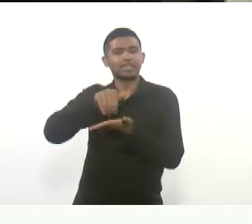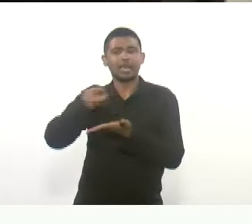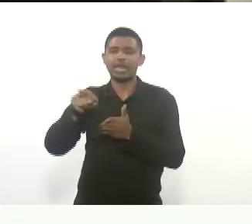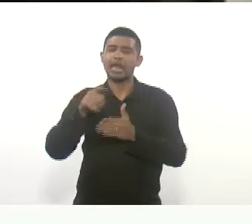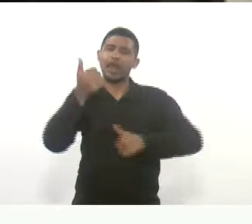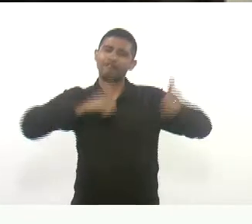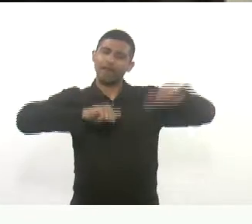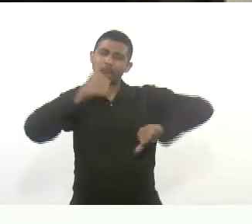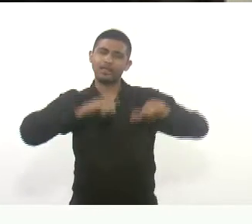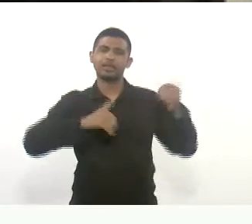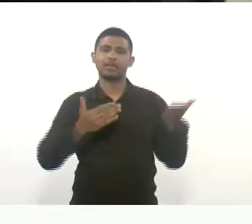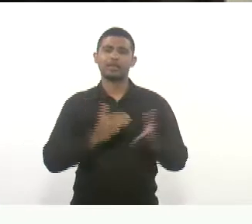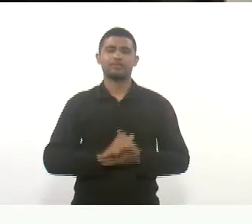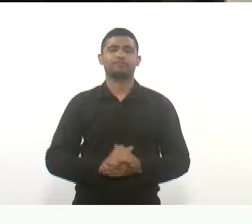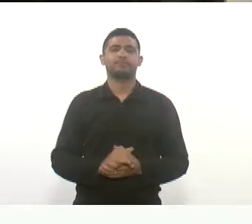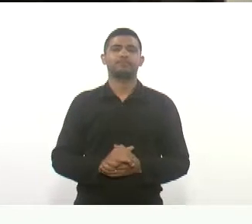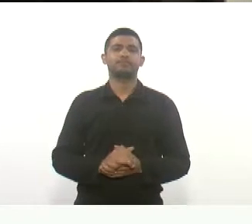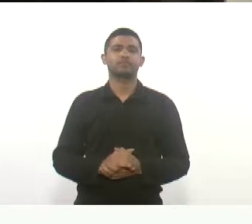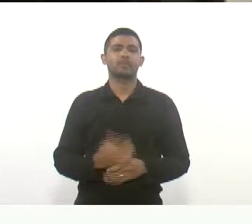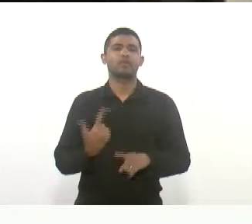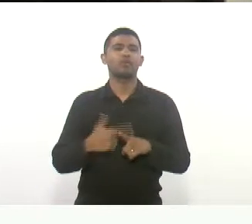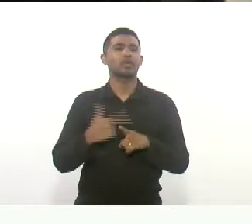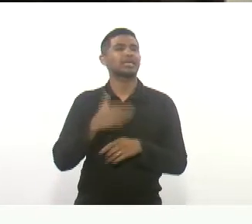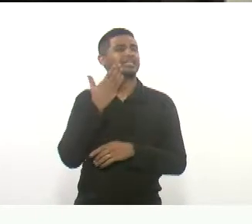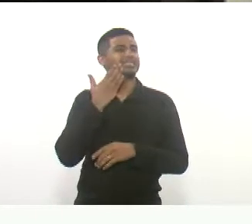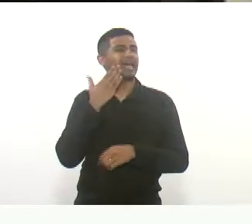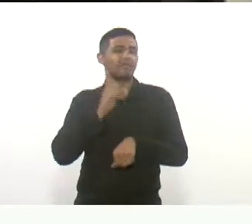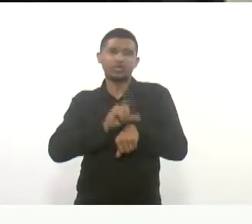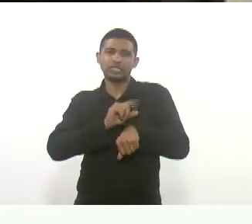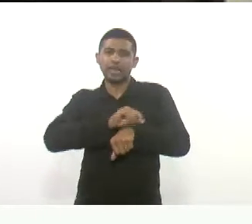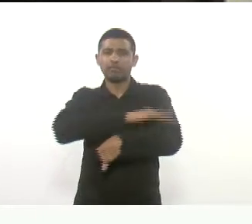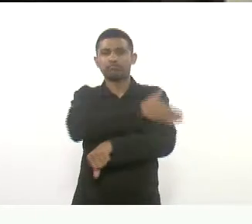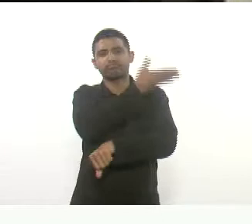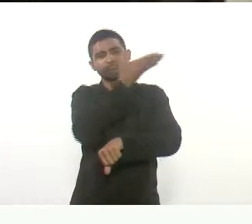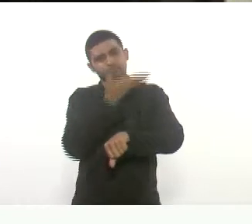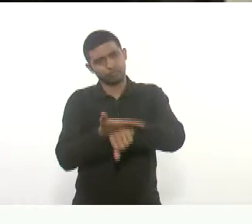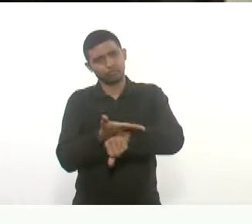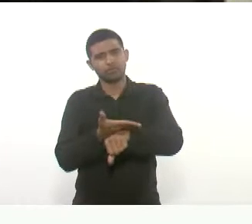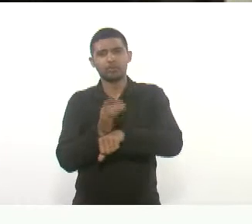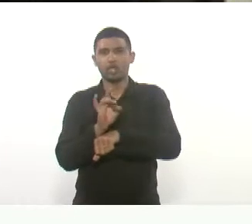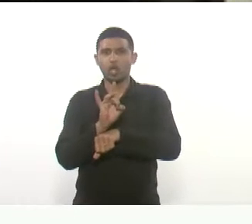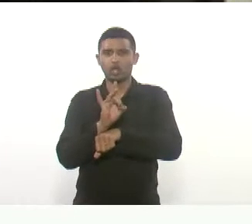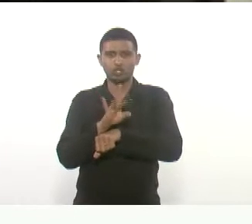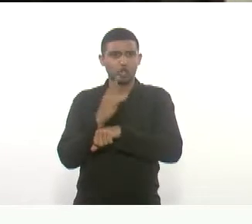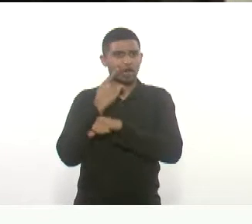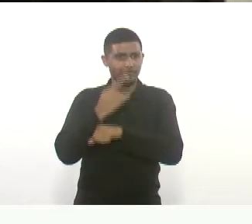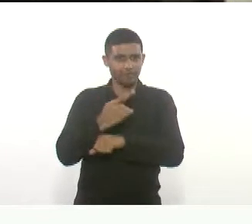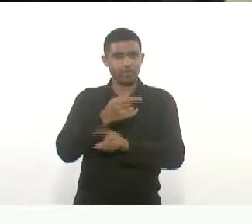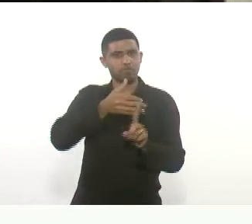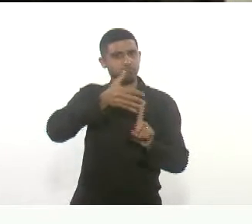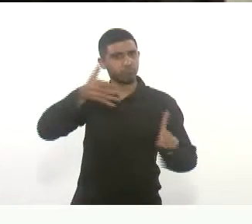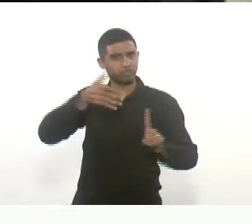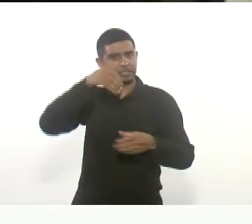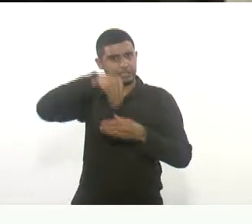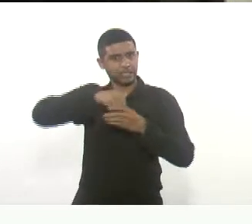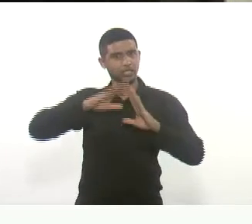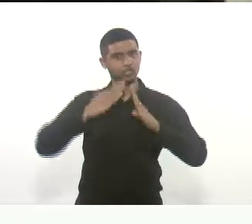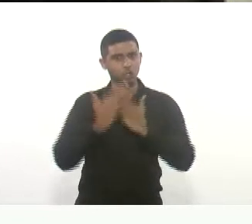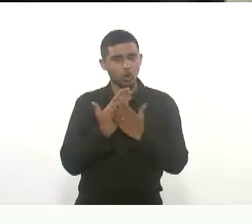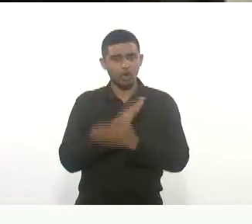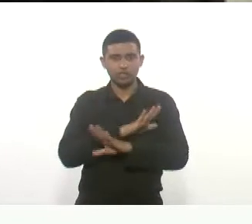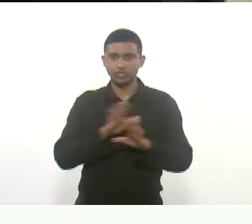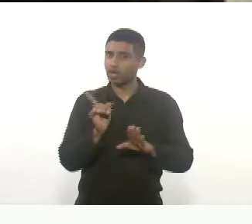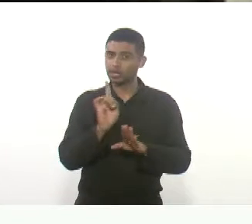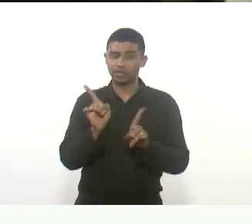avaliar, por entender que o tempo integral não somente é a extensão da carga horária do aluno dentro da escola.